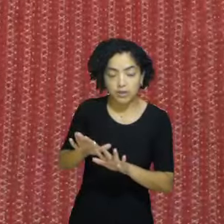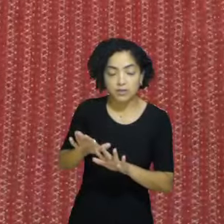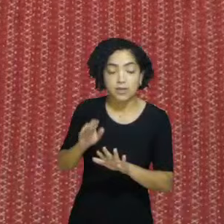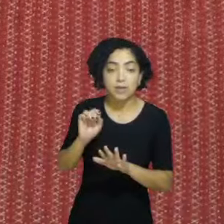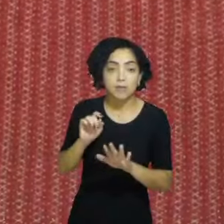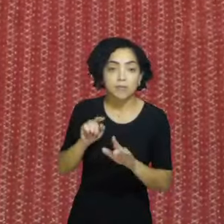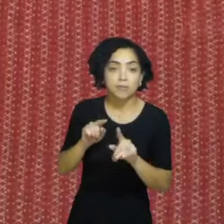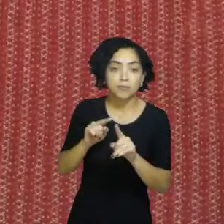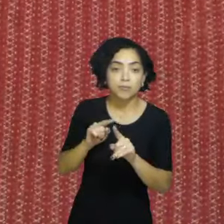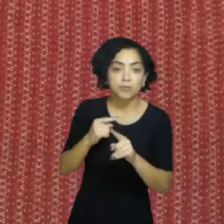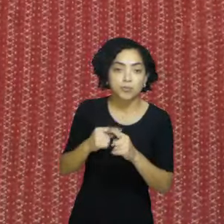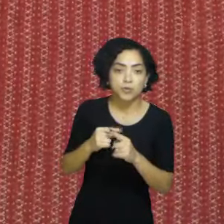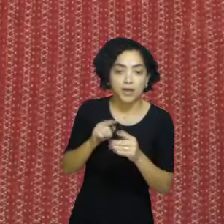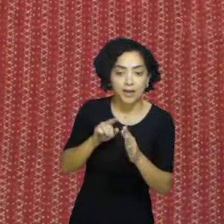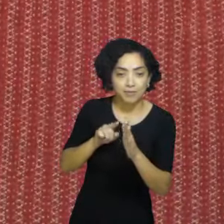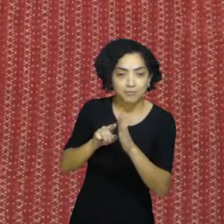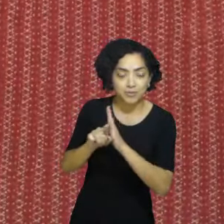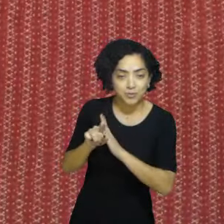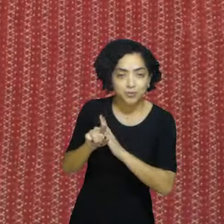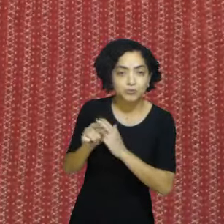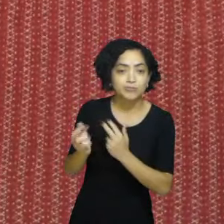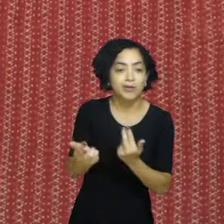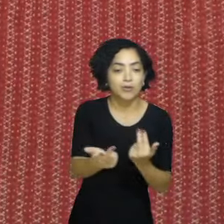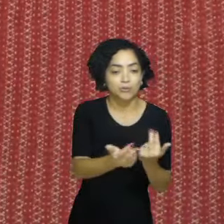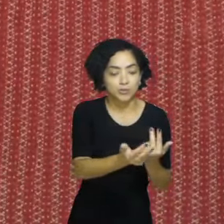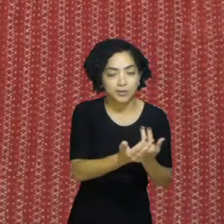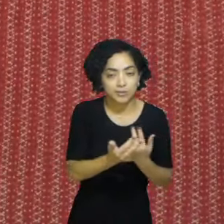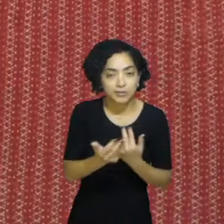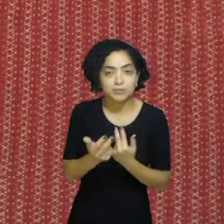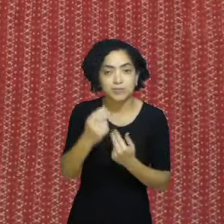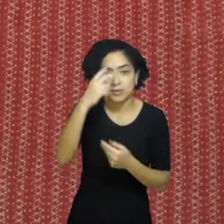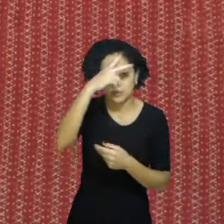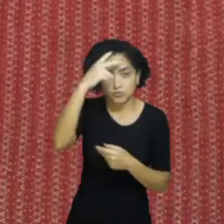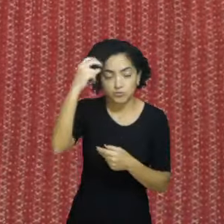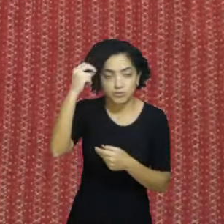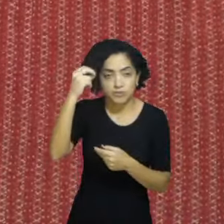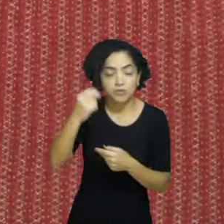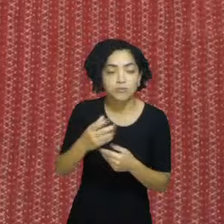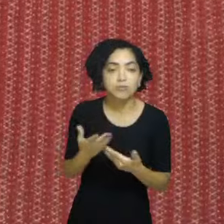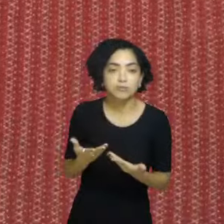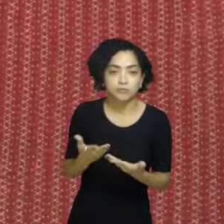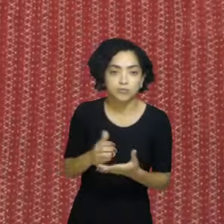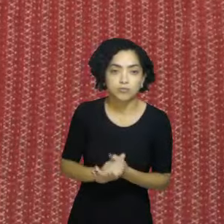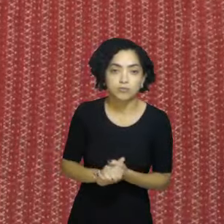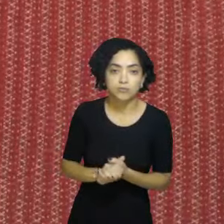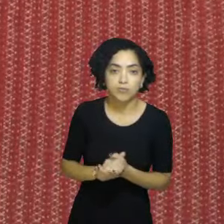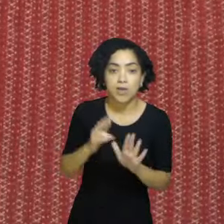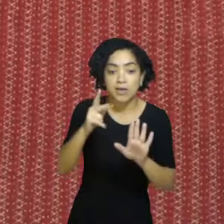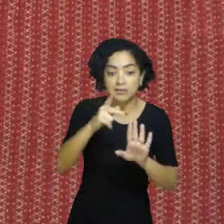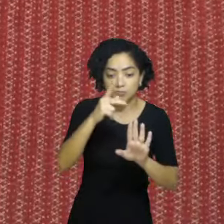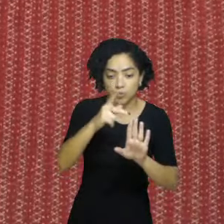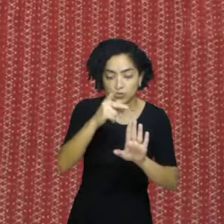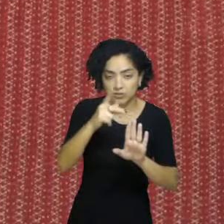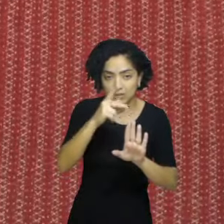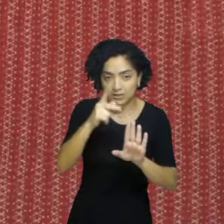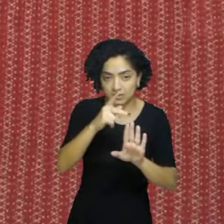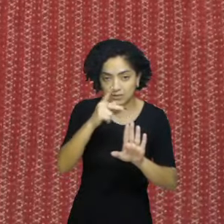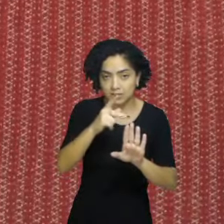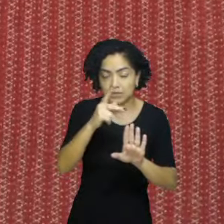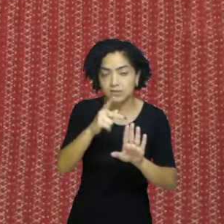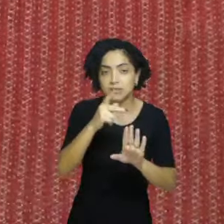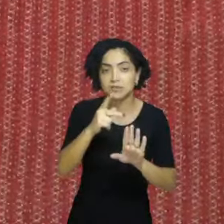é quase que unânime entre os prefeitos. Como ficam as portarias publicadas que ainda não